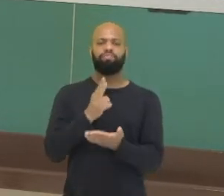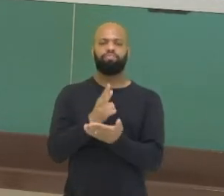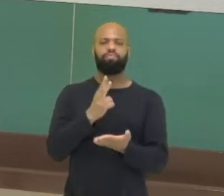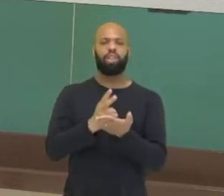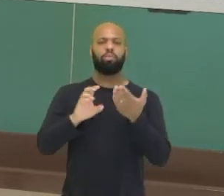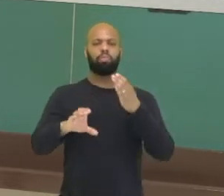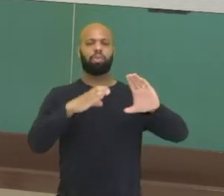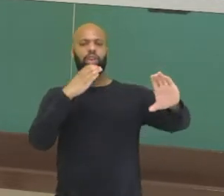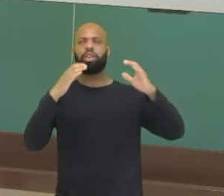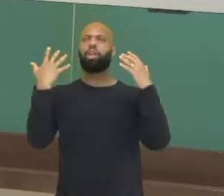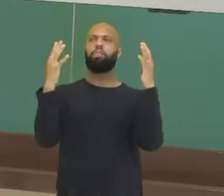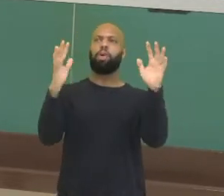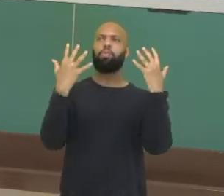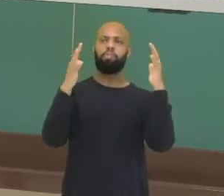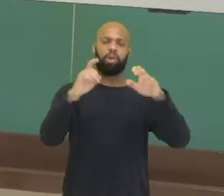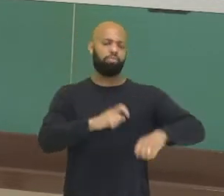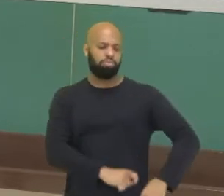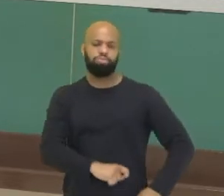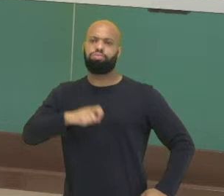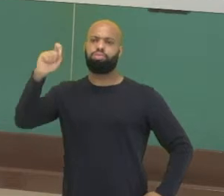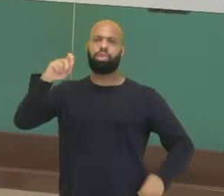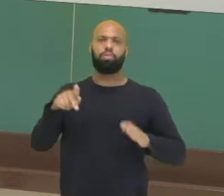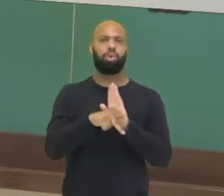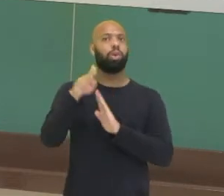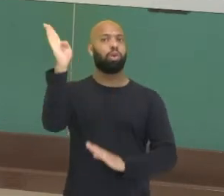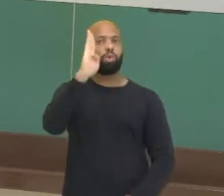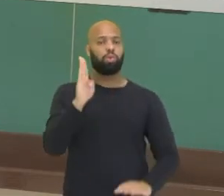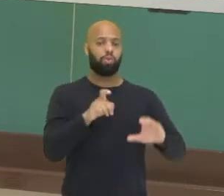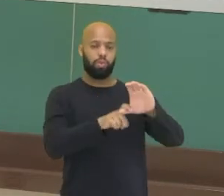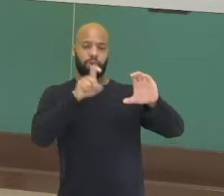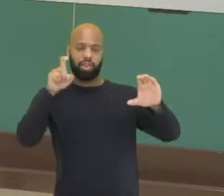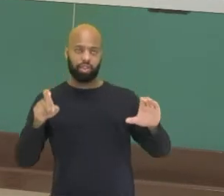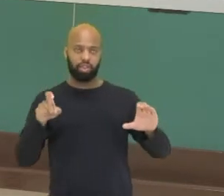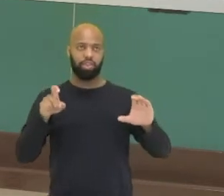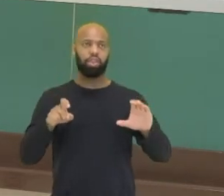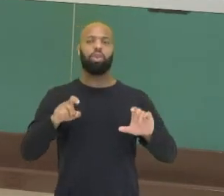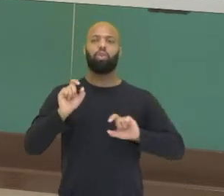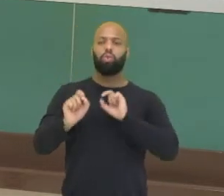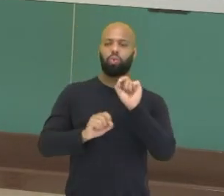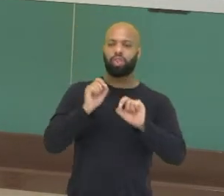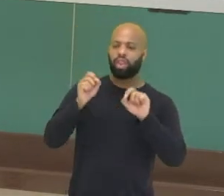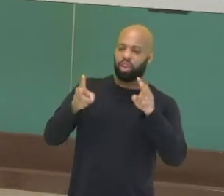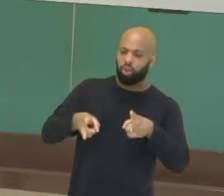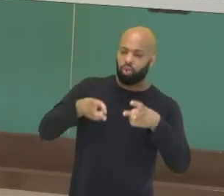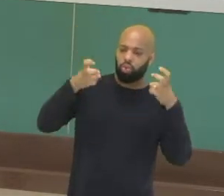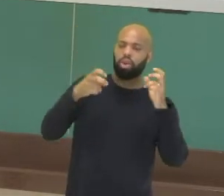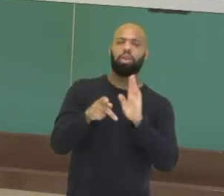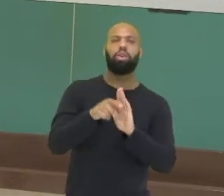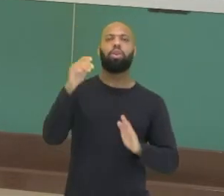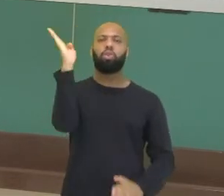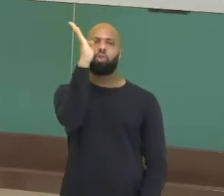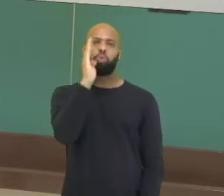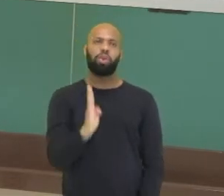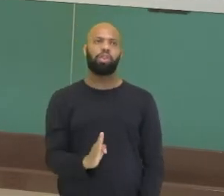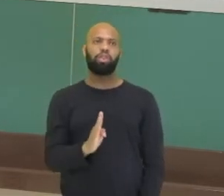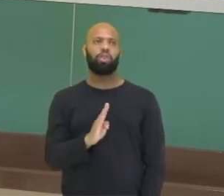executada comemorando a independência do Brasil e o reconhecimento do Brasil enquanto